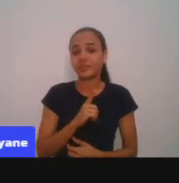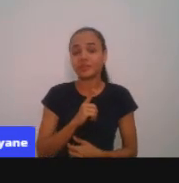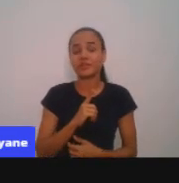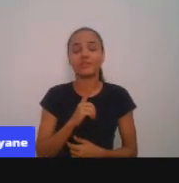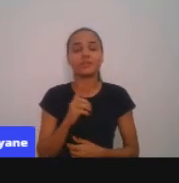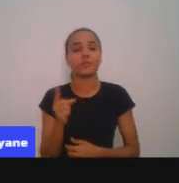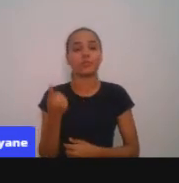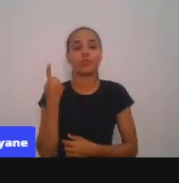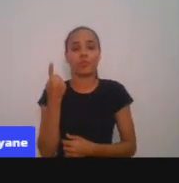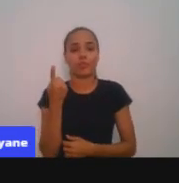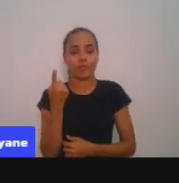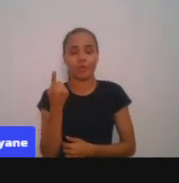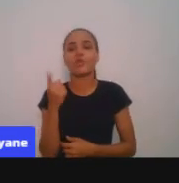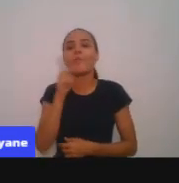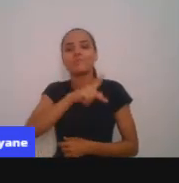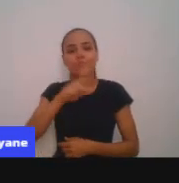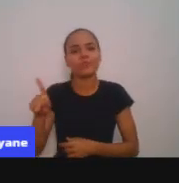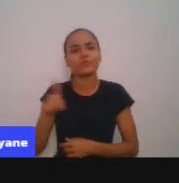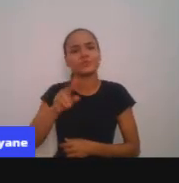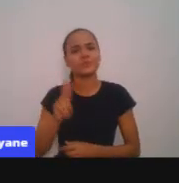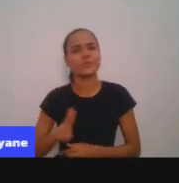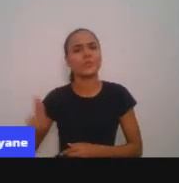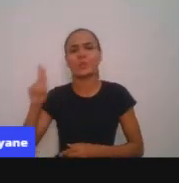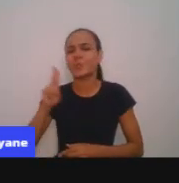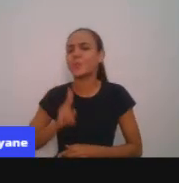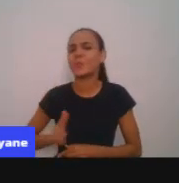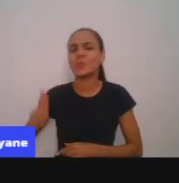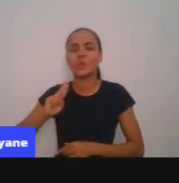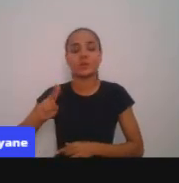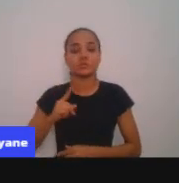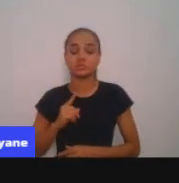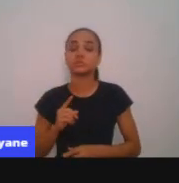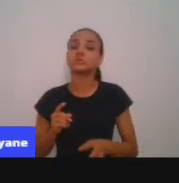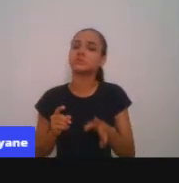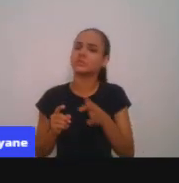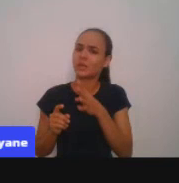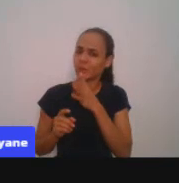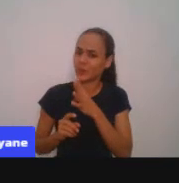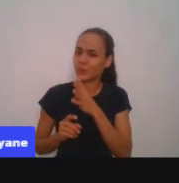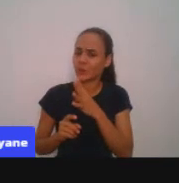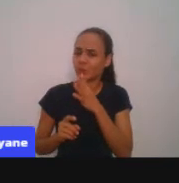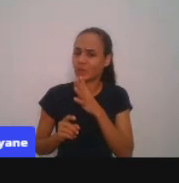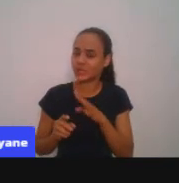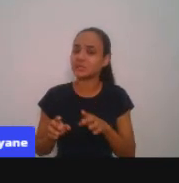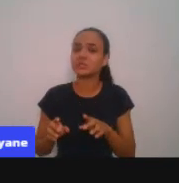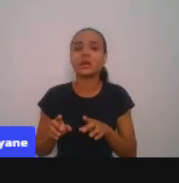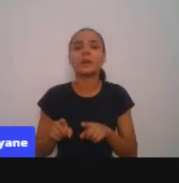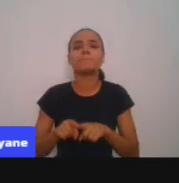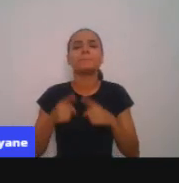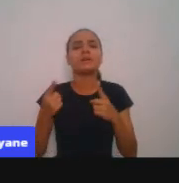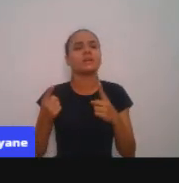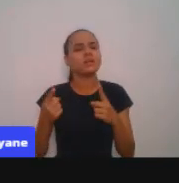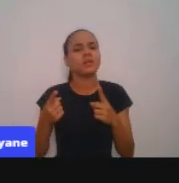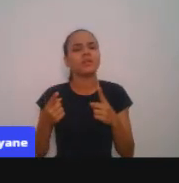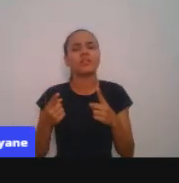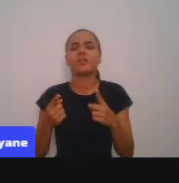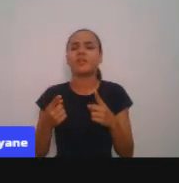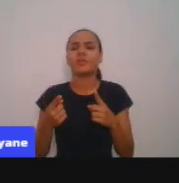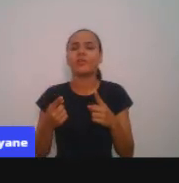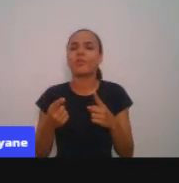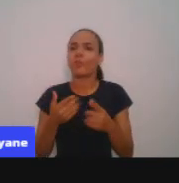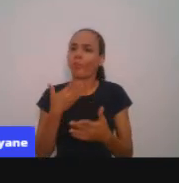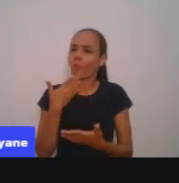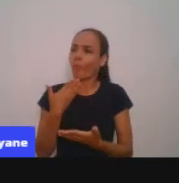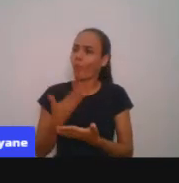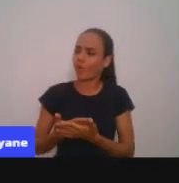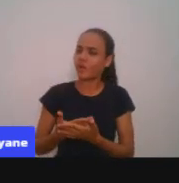muita gente, provavelmente, às vezes já até conhece, mas que eu fiquei encantada, porque eu já tinha usado há um tempo atrás e tinha esquecido